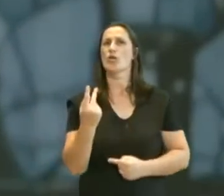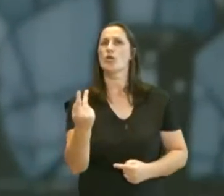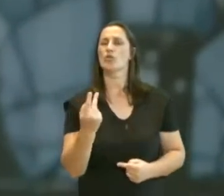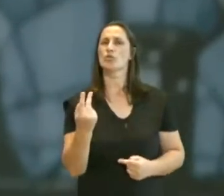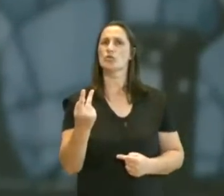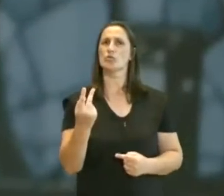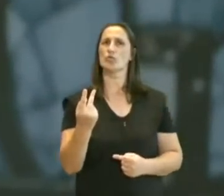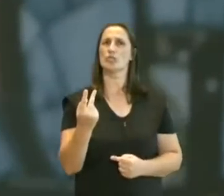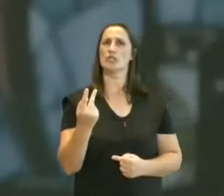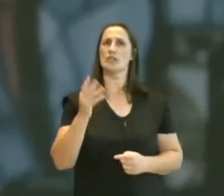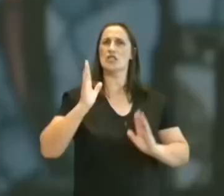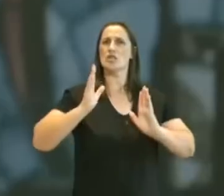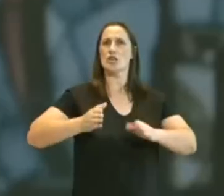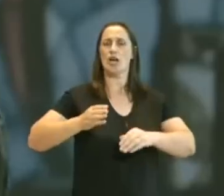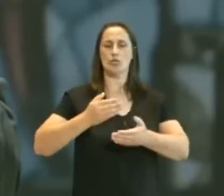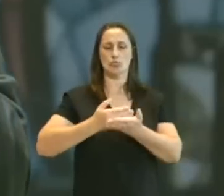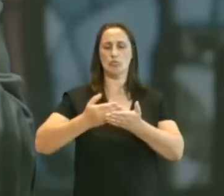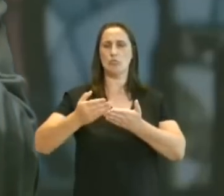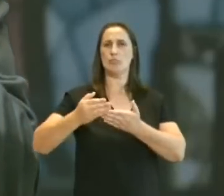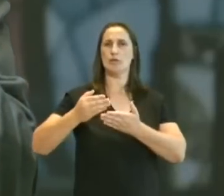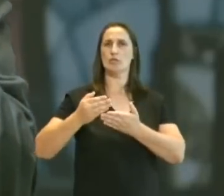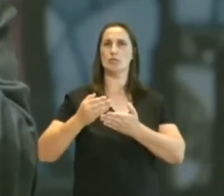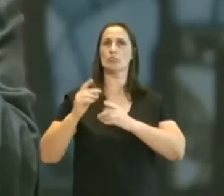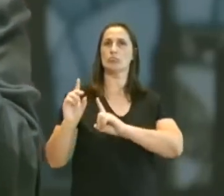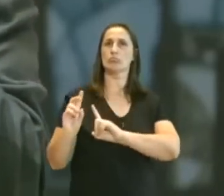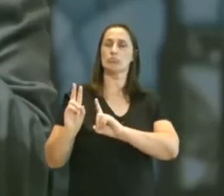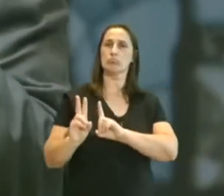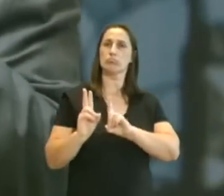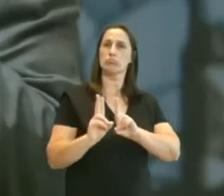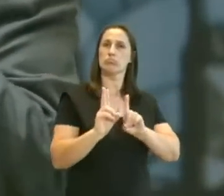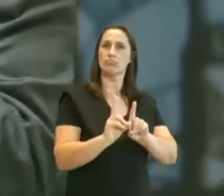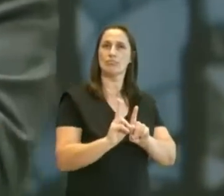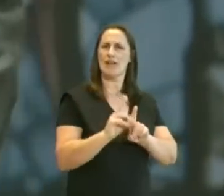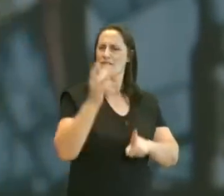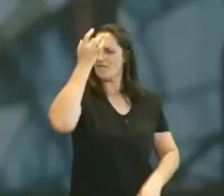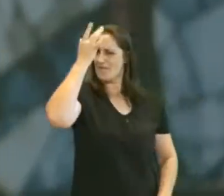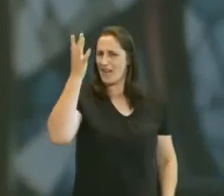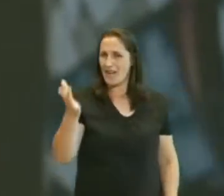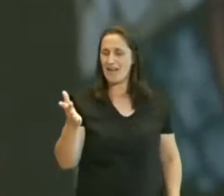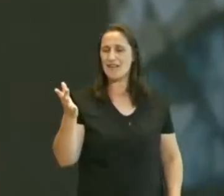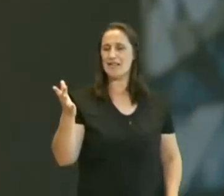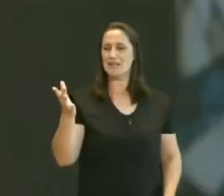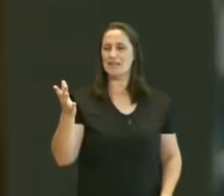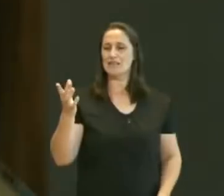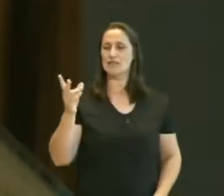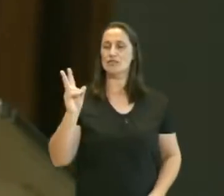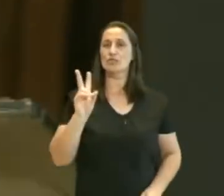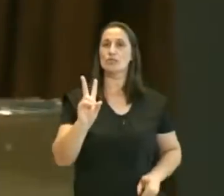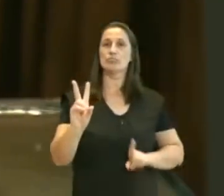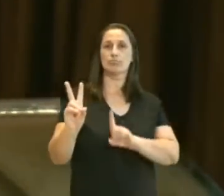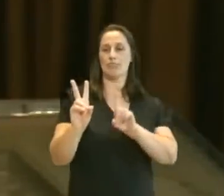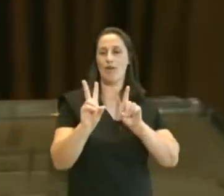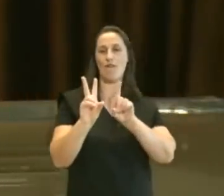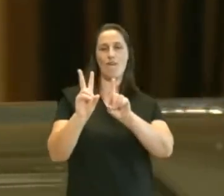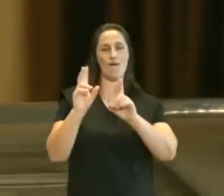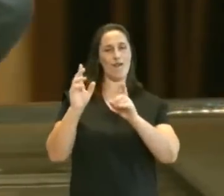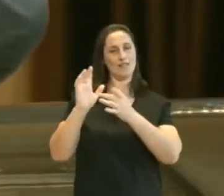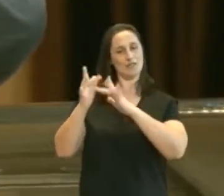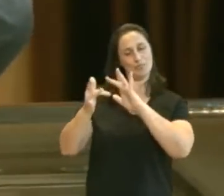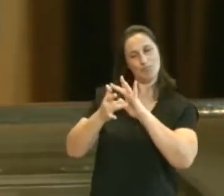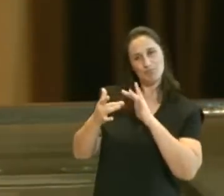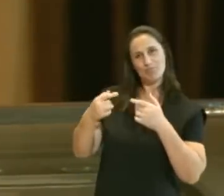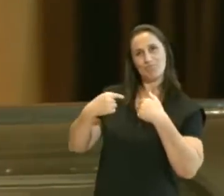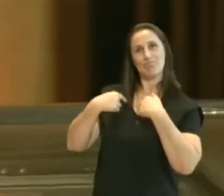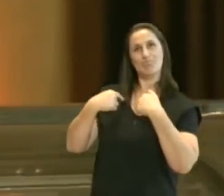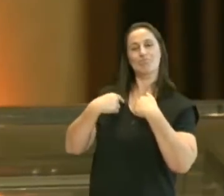dá vontade de perguntar isso para o Senhor, né? Fala assim, tão fácil, né? Chega lá, vem lá, aquele